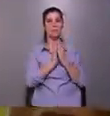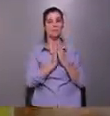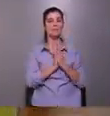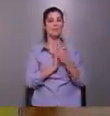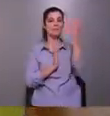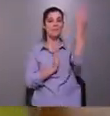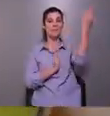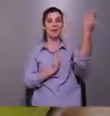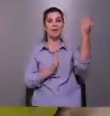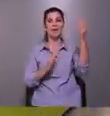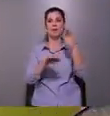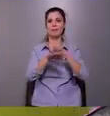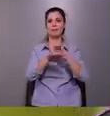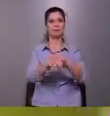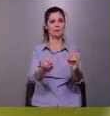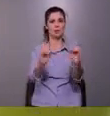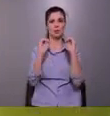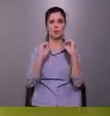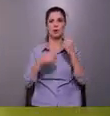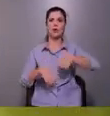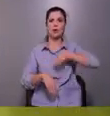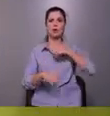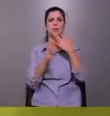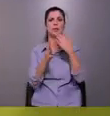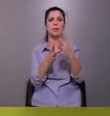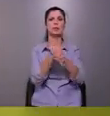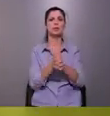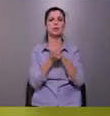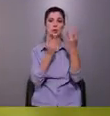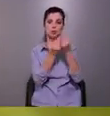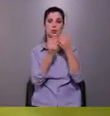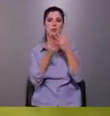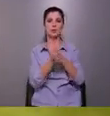Amen. Ó Maria concebida sem pecado,